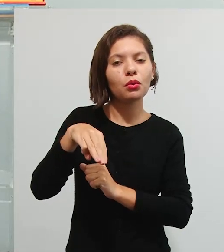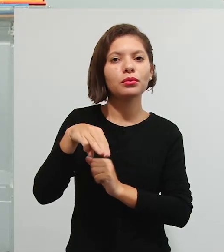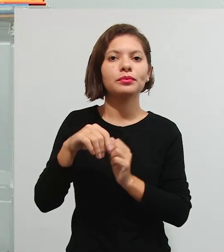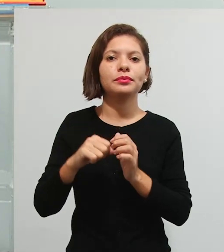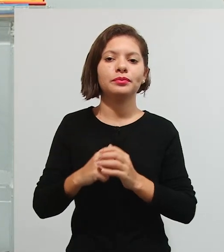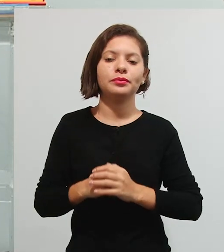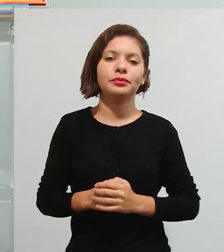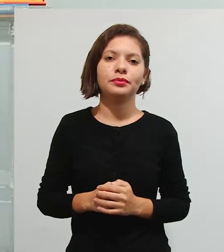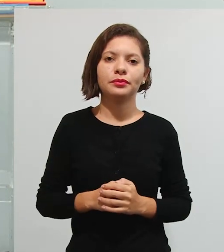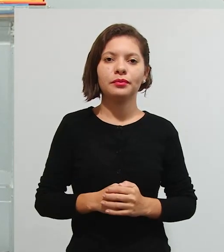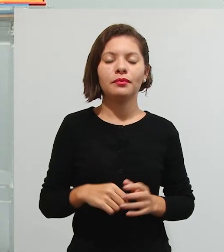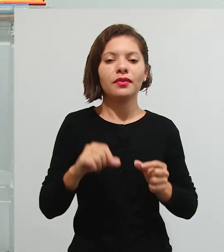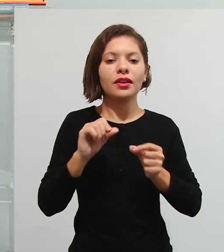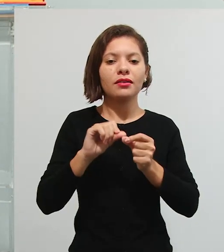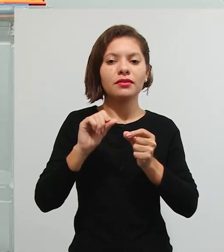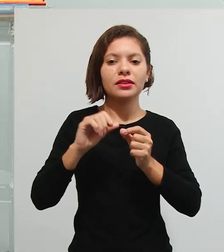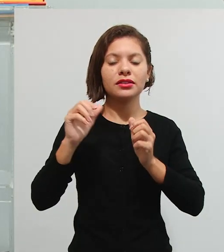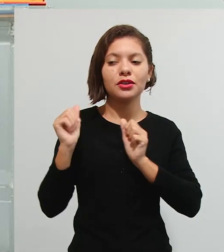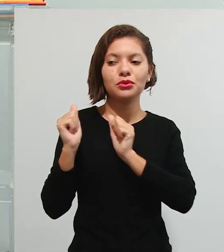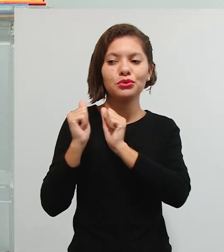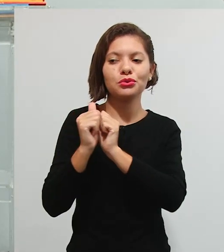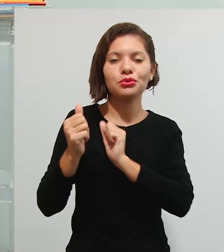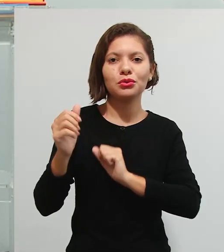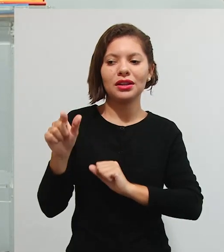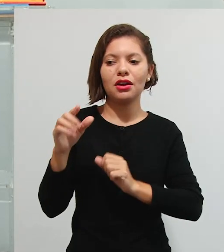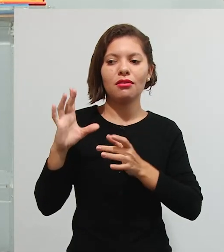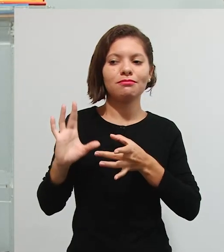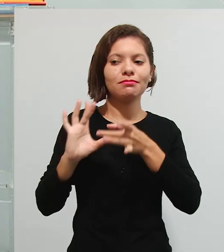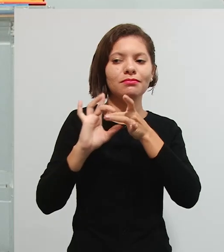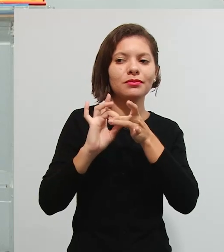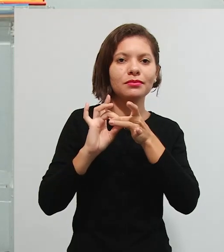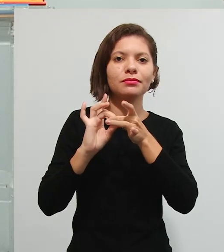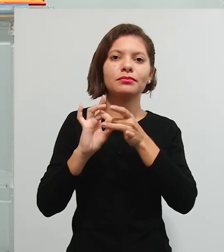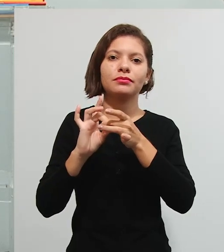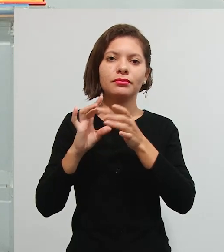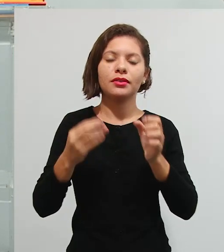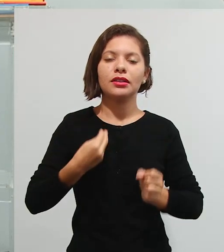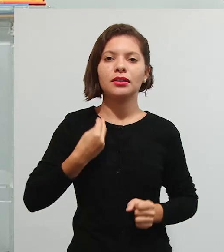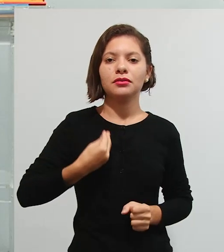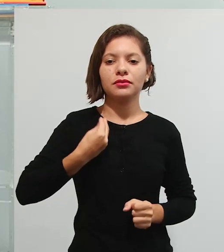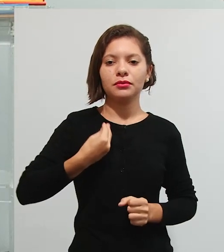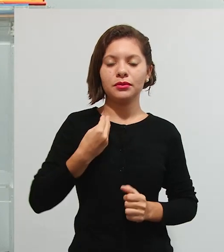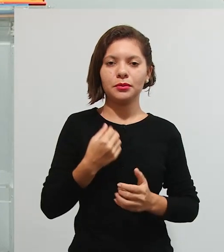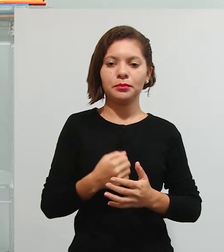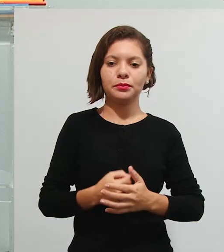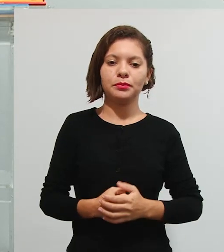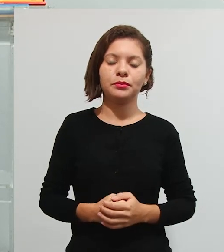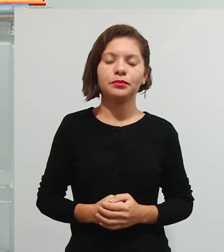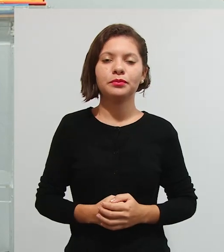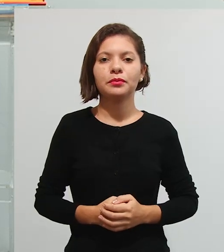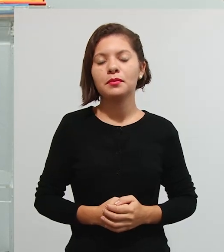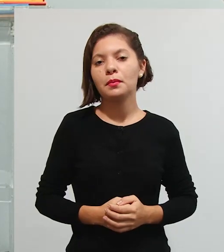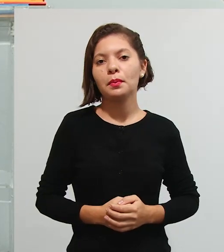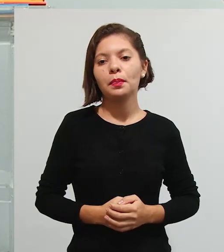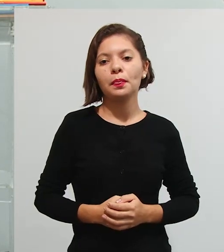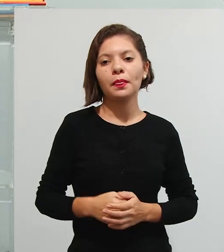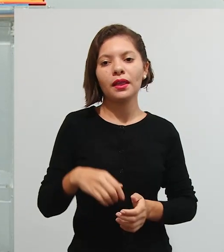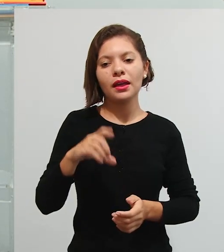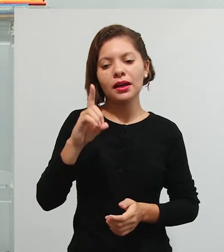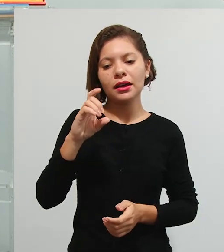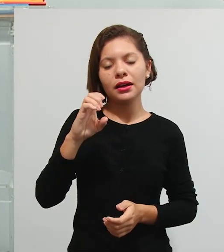para um professor do terceiro ano do ensino fundamental como deve ser feito um material didático. Não, você vai